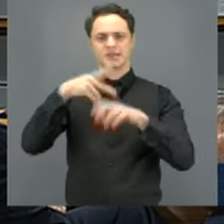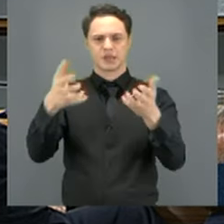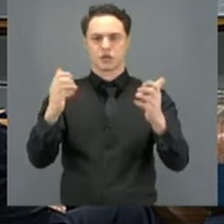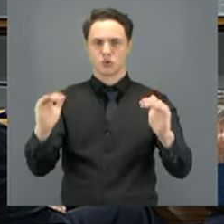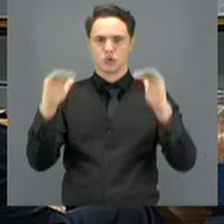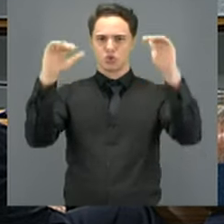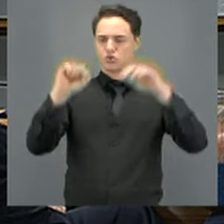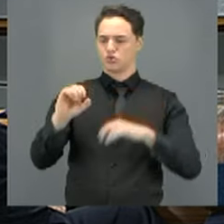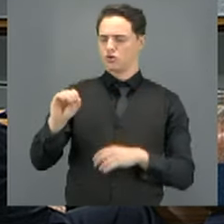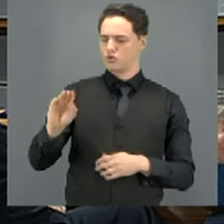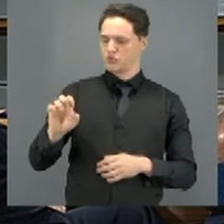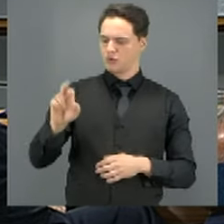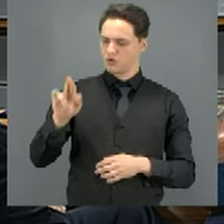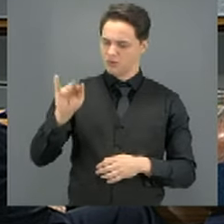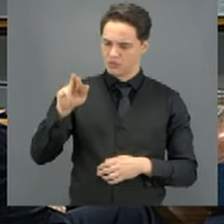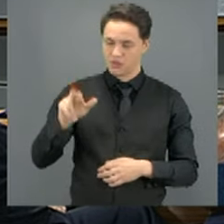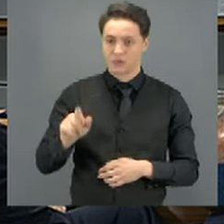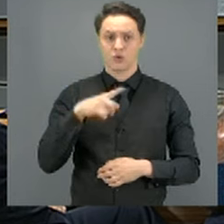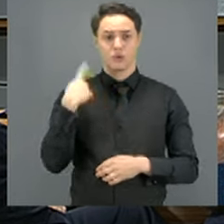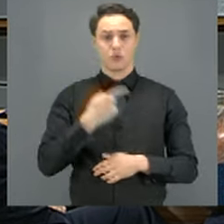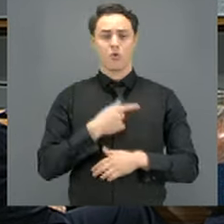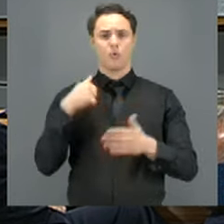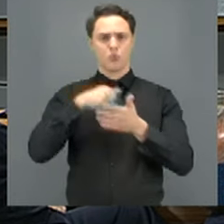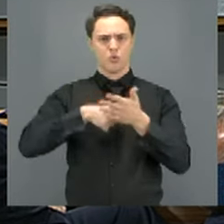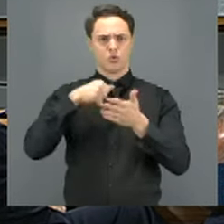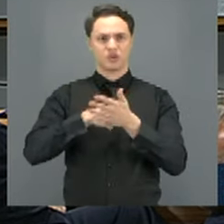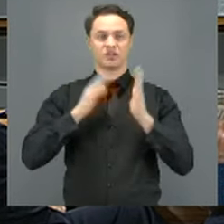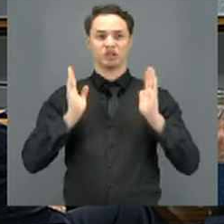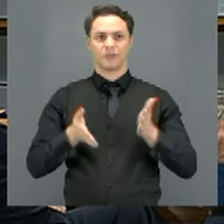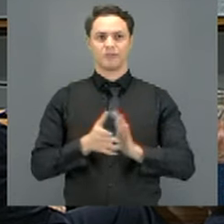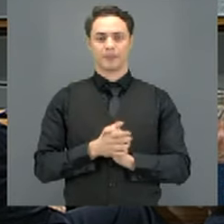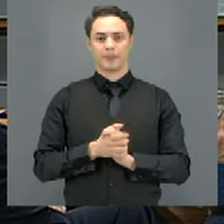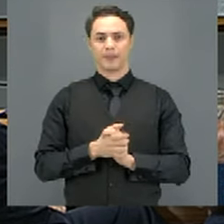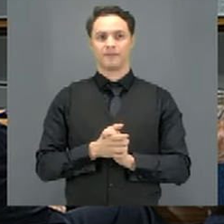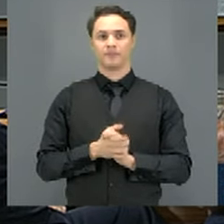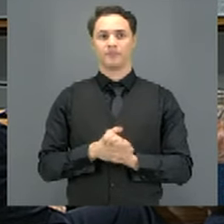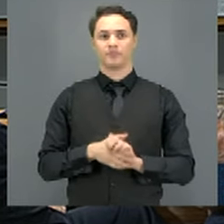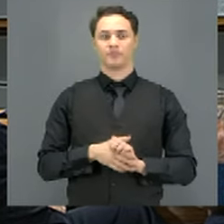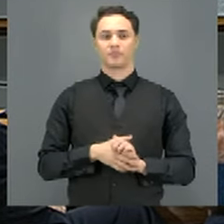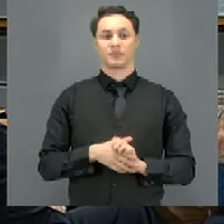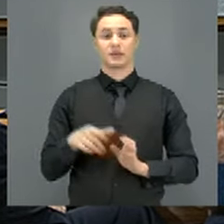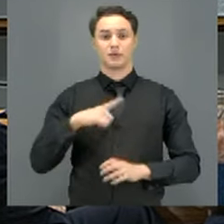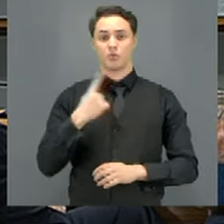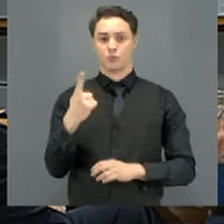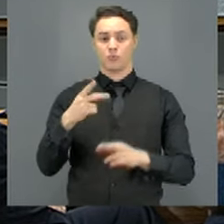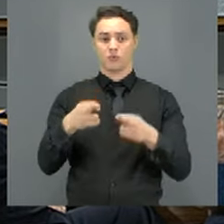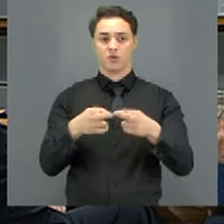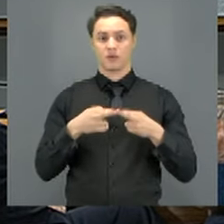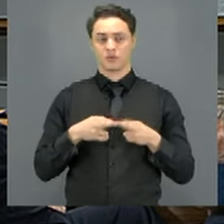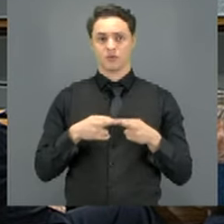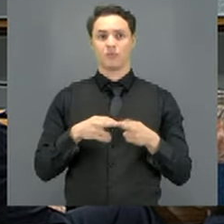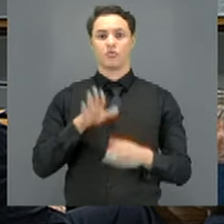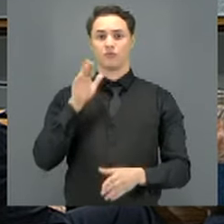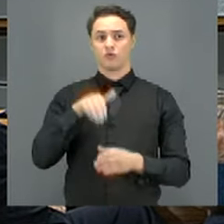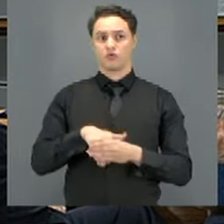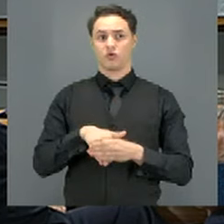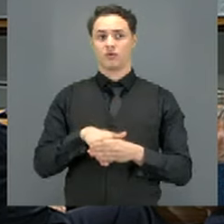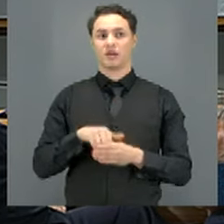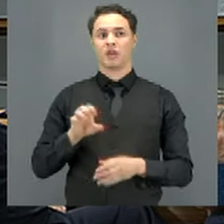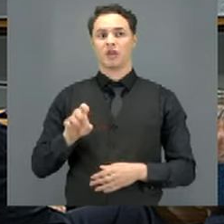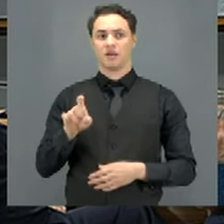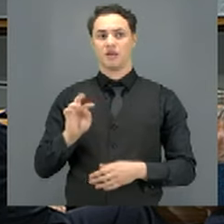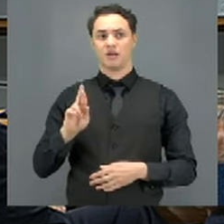soberana, que é do lado que nós estamos nessa luta e nessa guerra. Temos um requerimento para ser votado extra